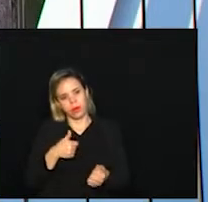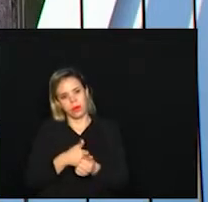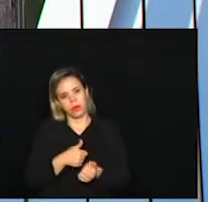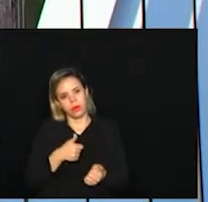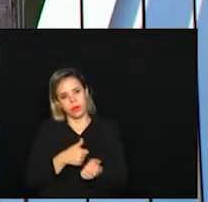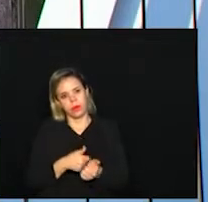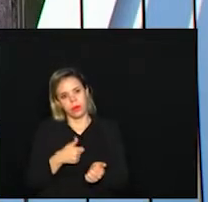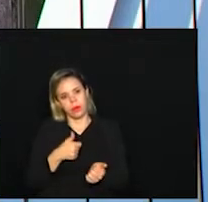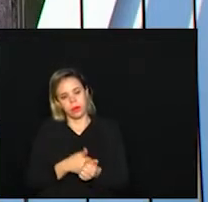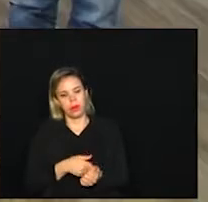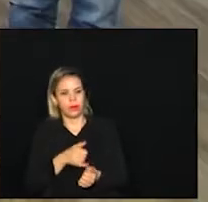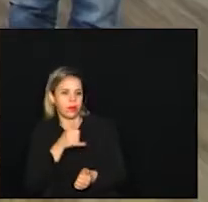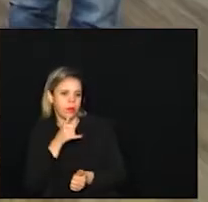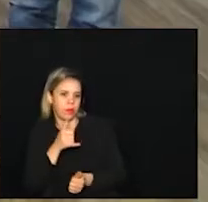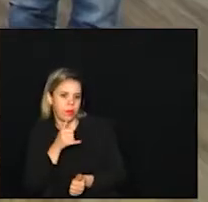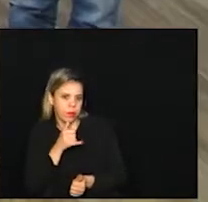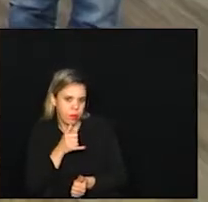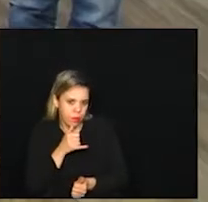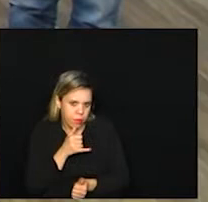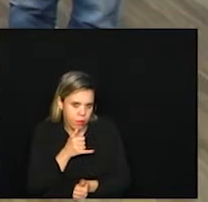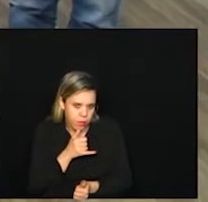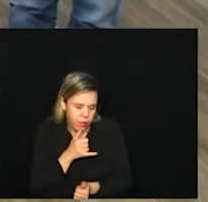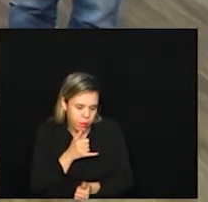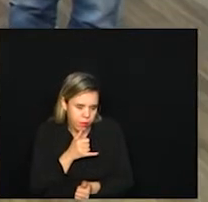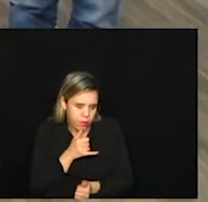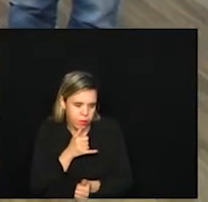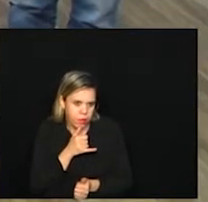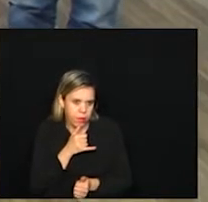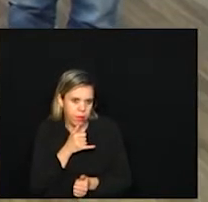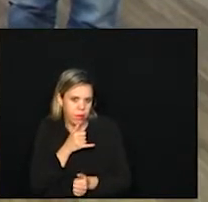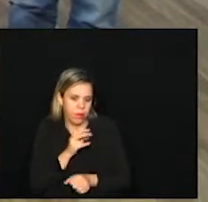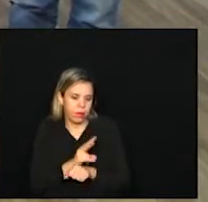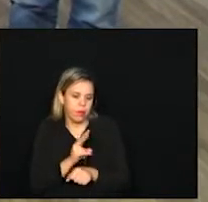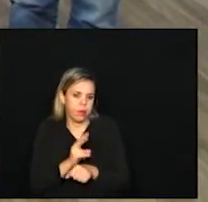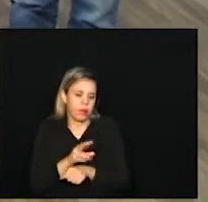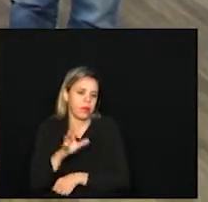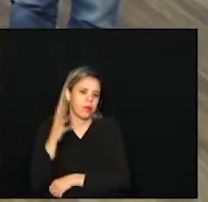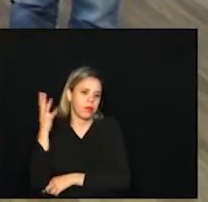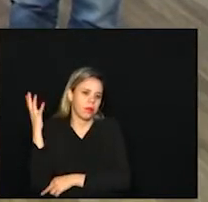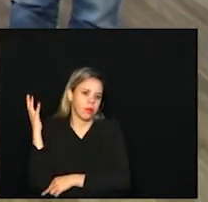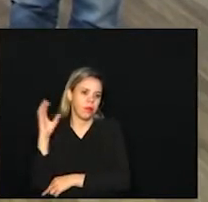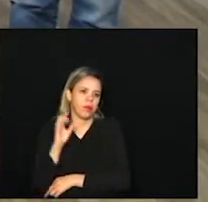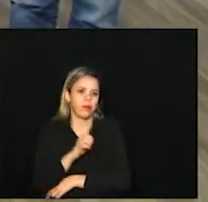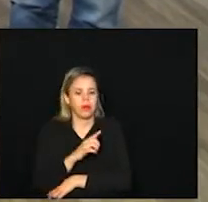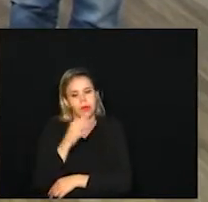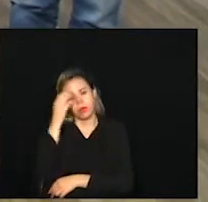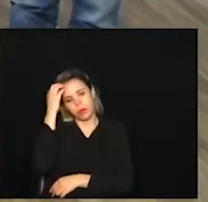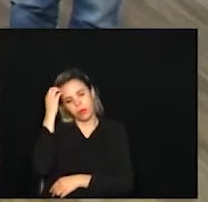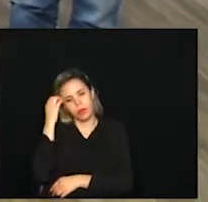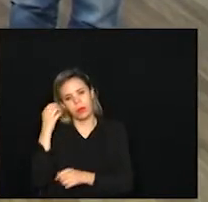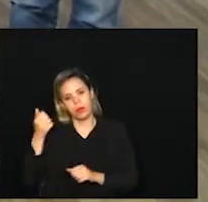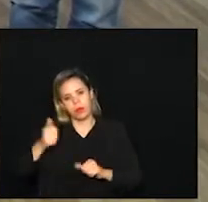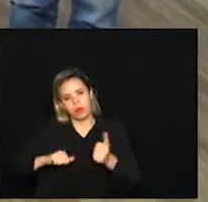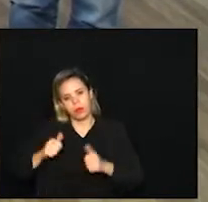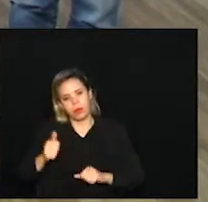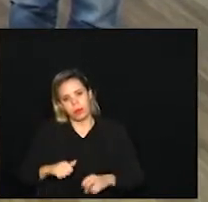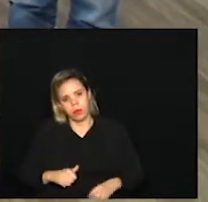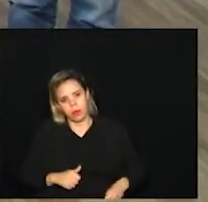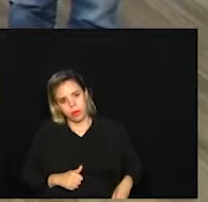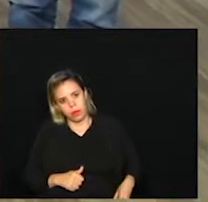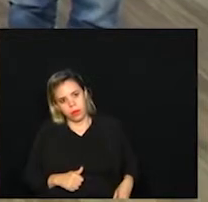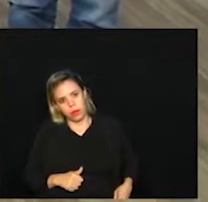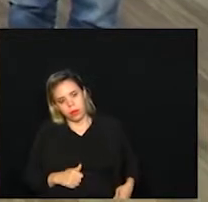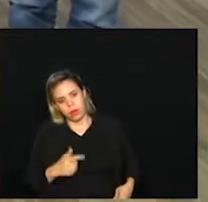próximos por exemplo a área de preservação ambiental do Campo Grande então eles avaliam que esse